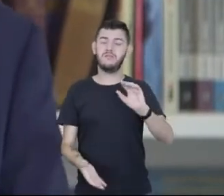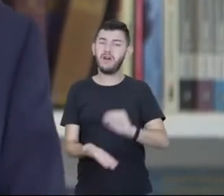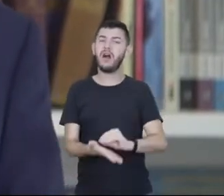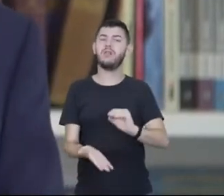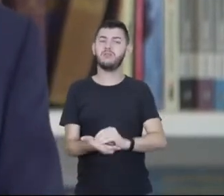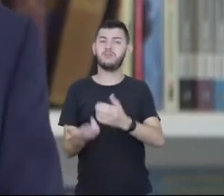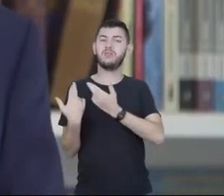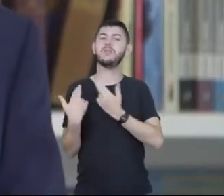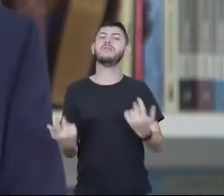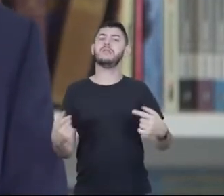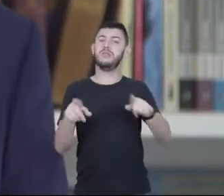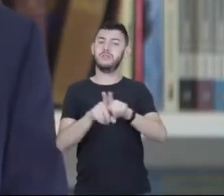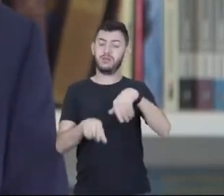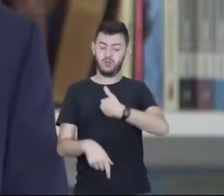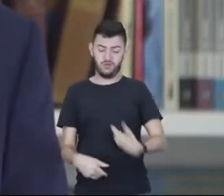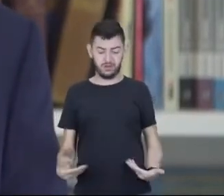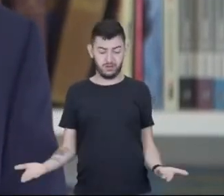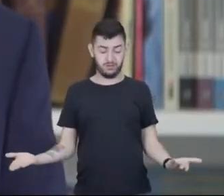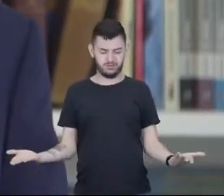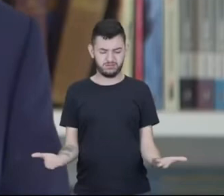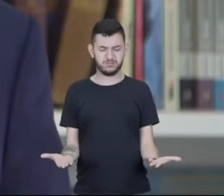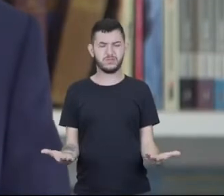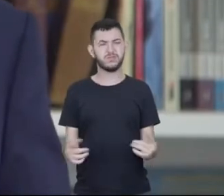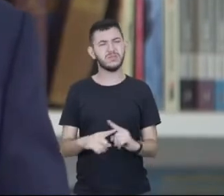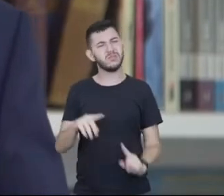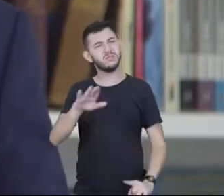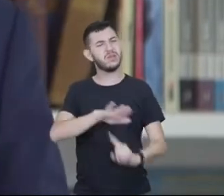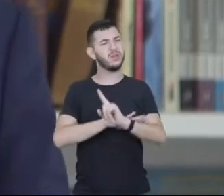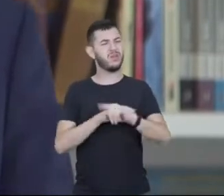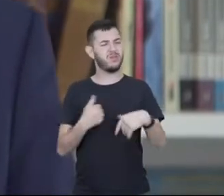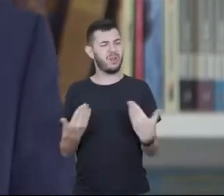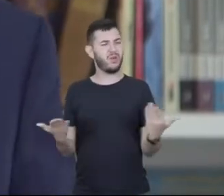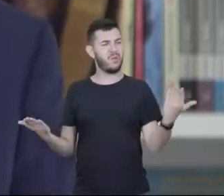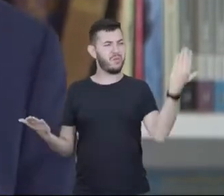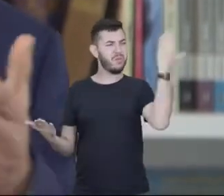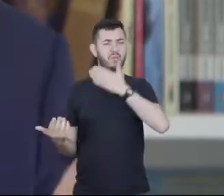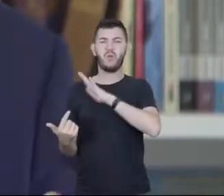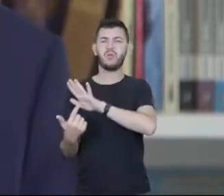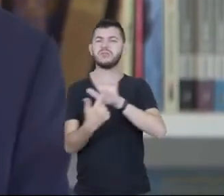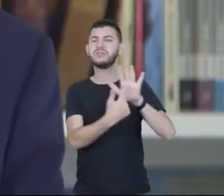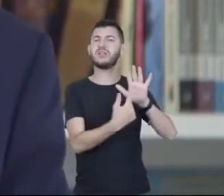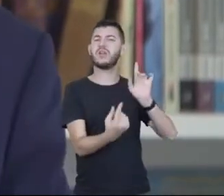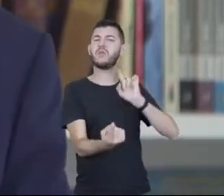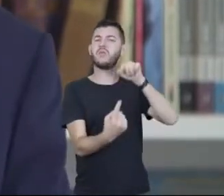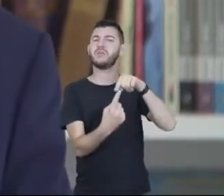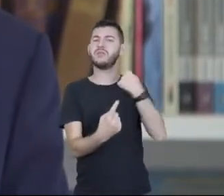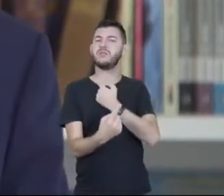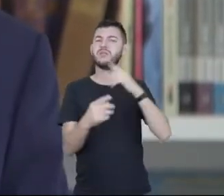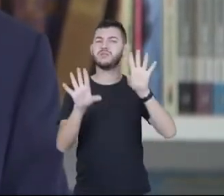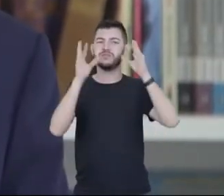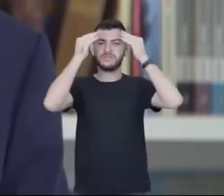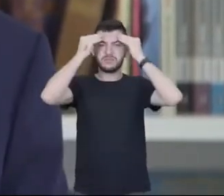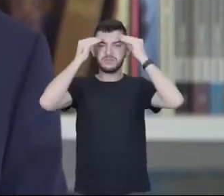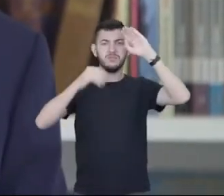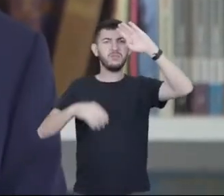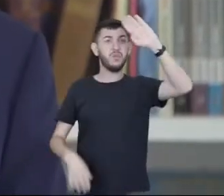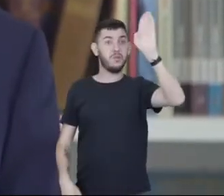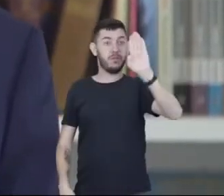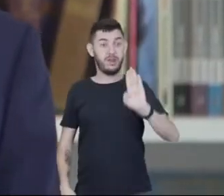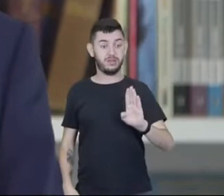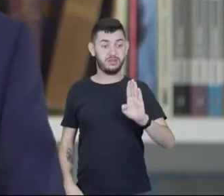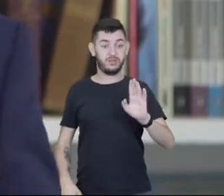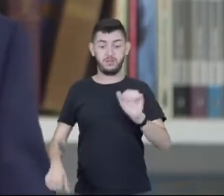e o que é mais necessário constatar para se concluir que o Brasil precisa de mudança